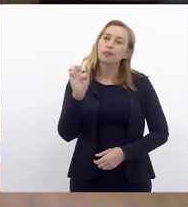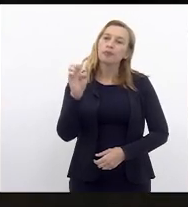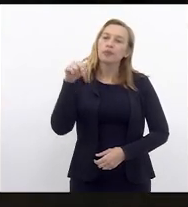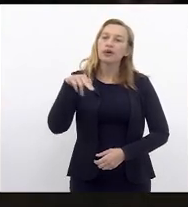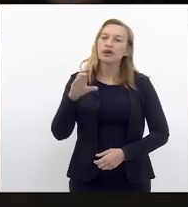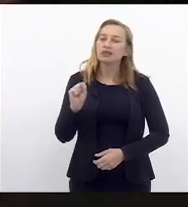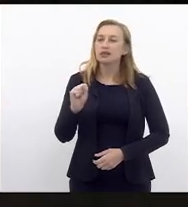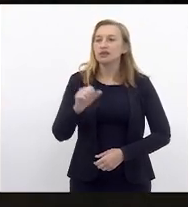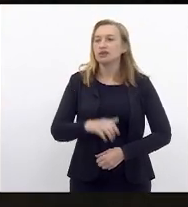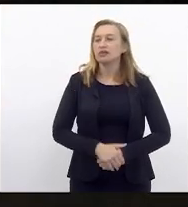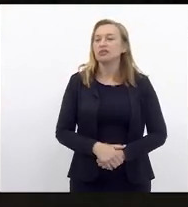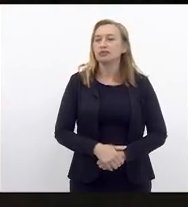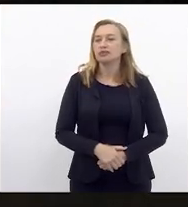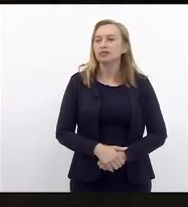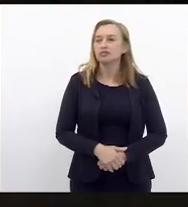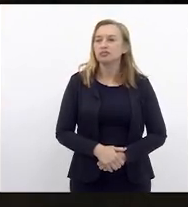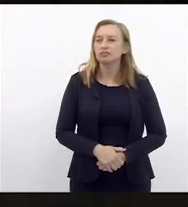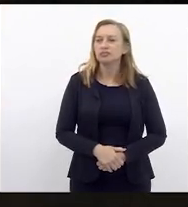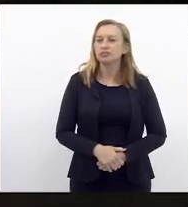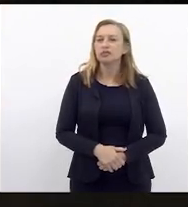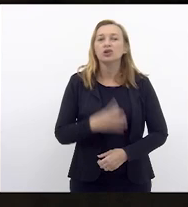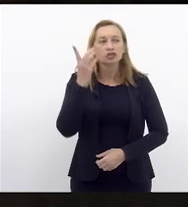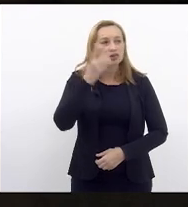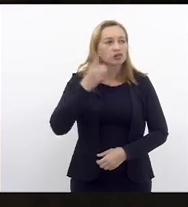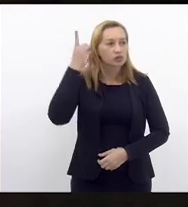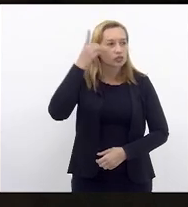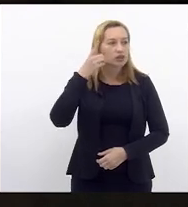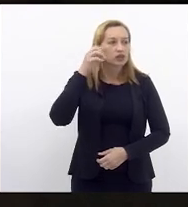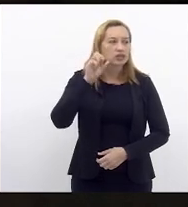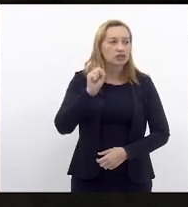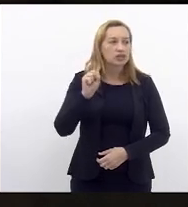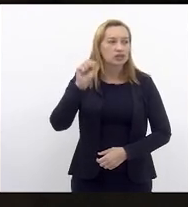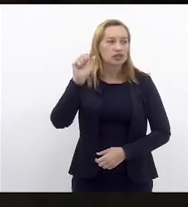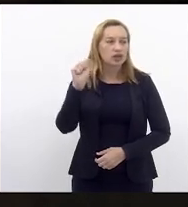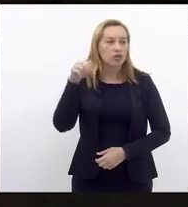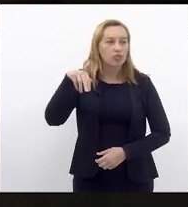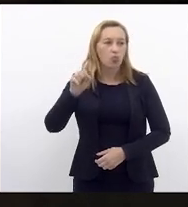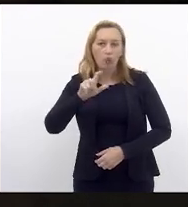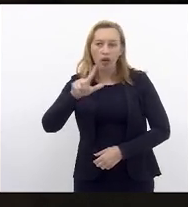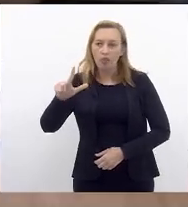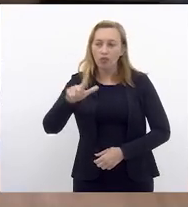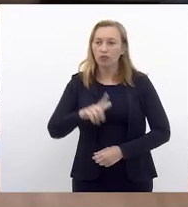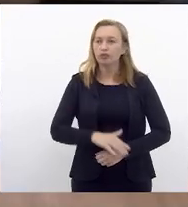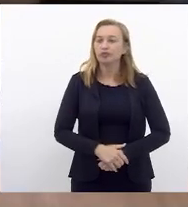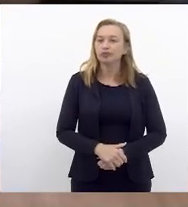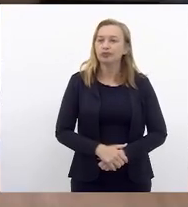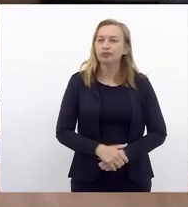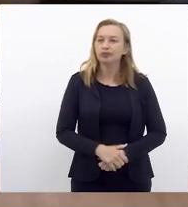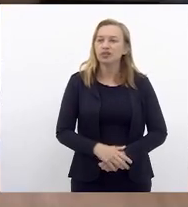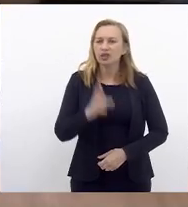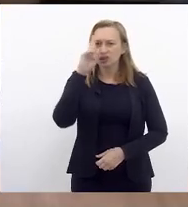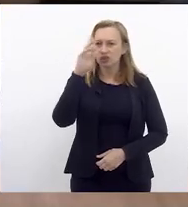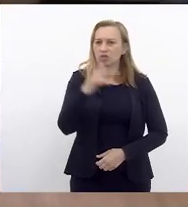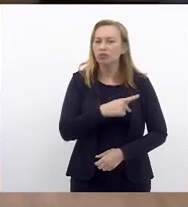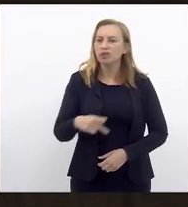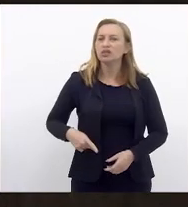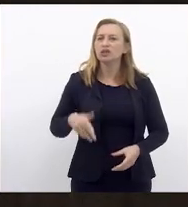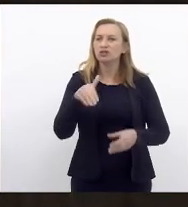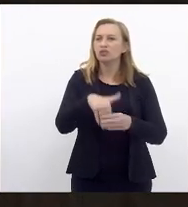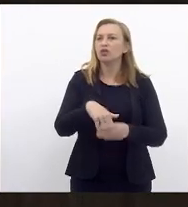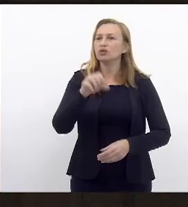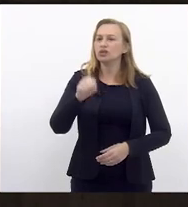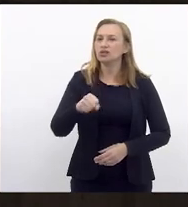Deputado Rubens Montempo. Deputado Samuel Malafaia. Já, presidente, voto sim,